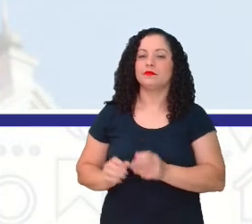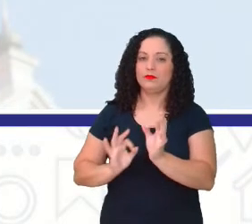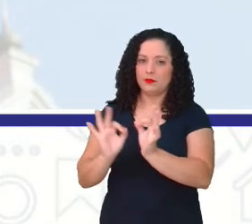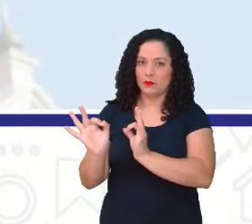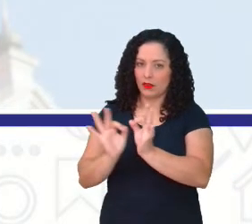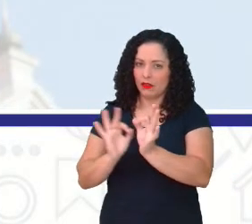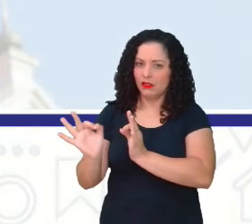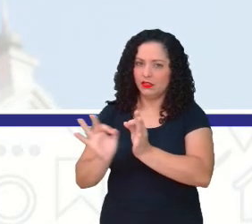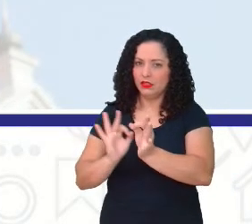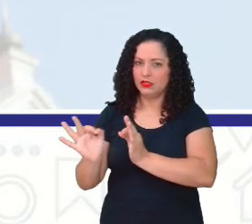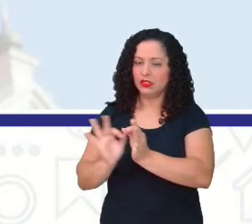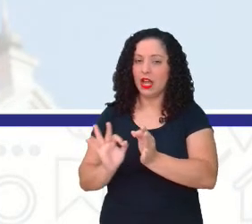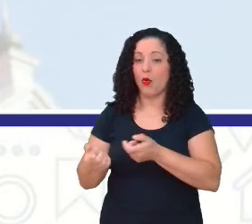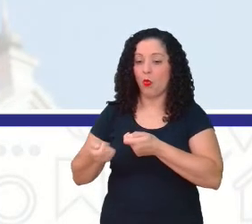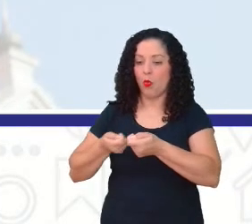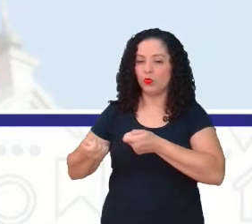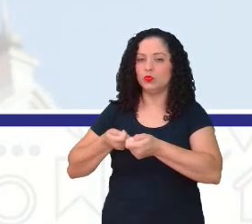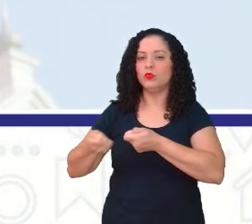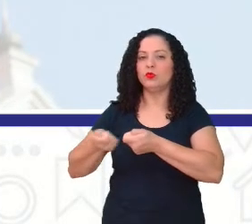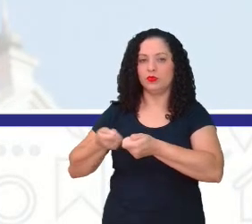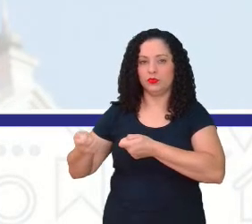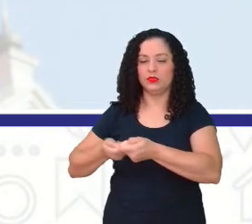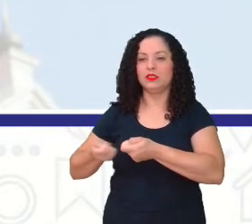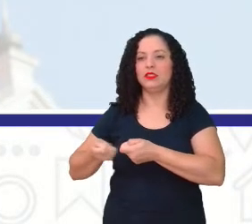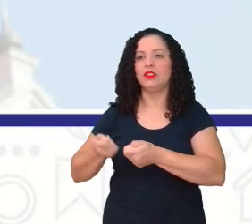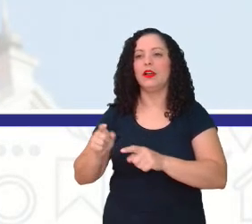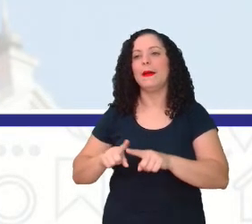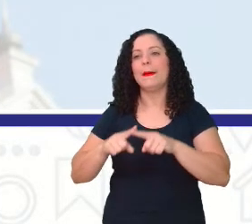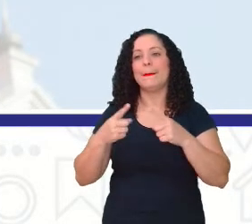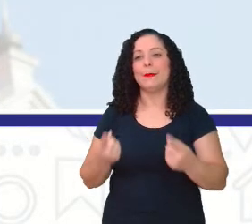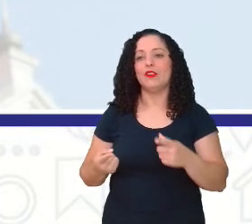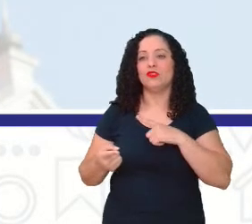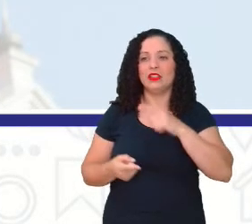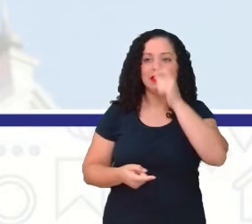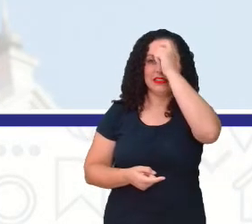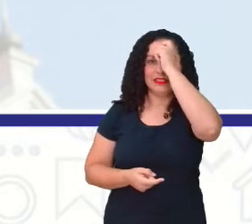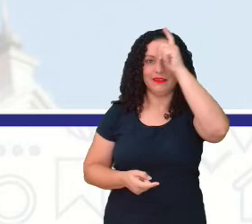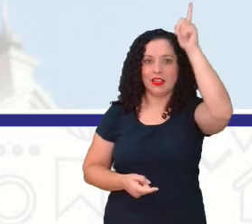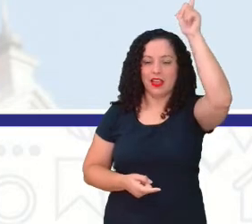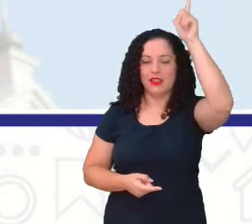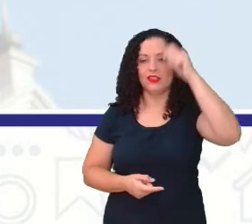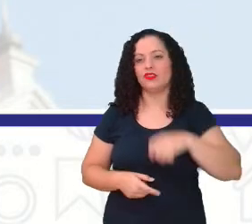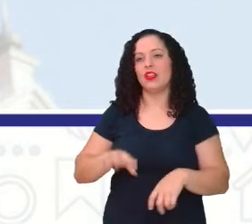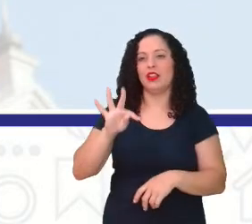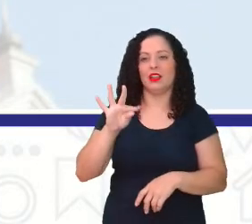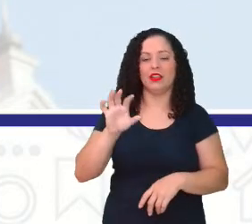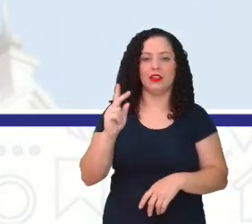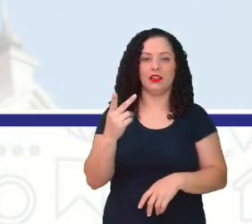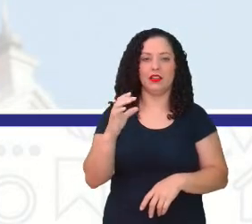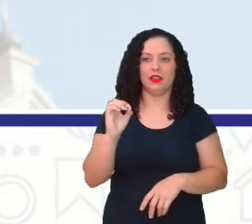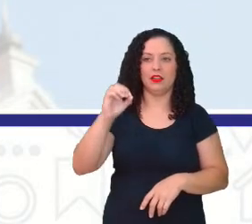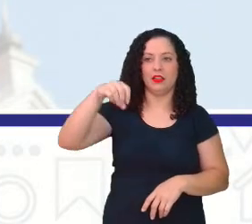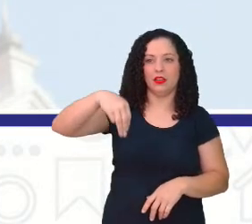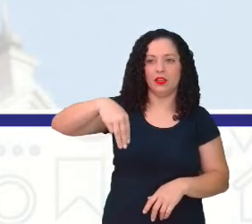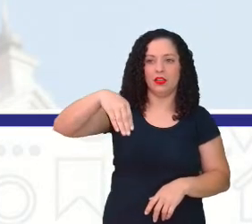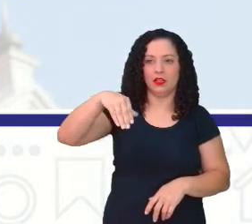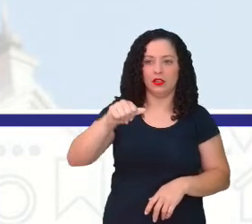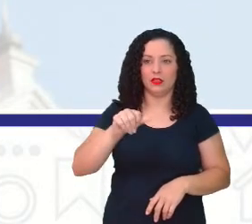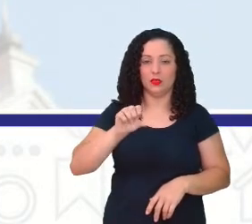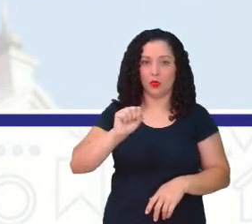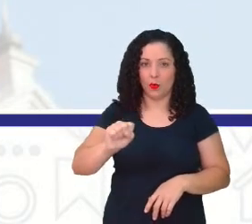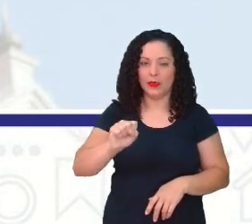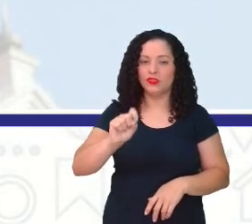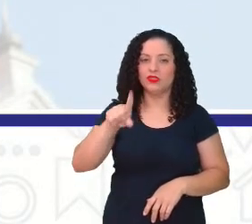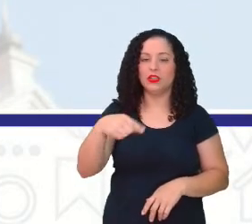a partir das ideias do Thomas Manza, né, a gente vai ter o movimento aí dos anabatistas, que vai dar origem mais